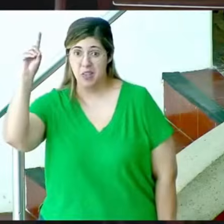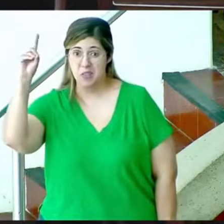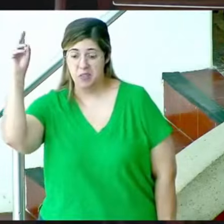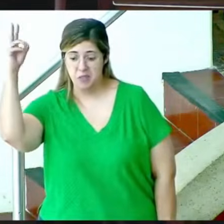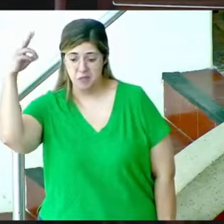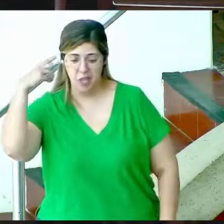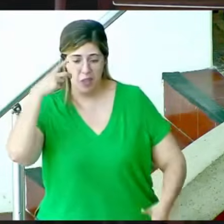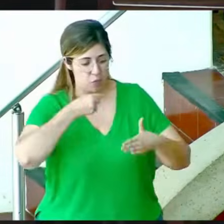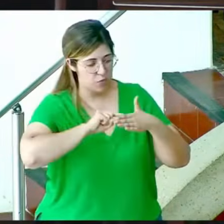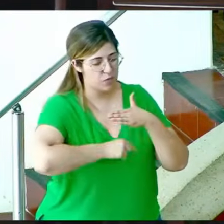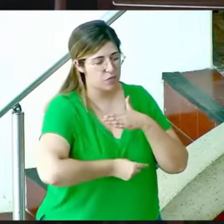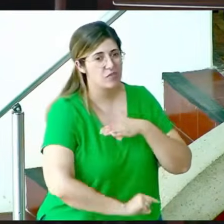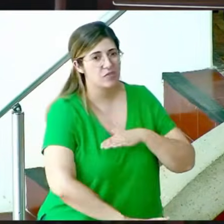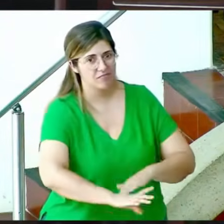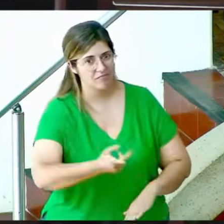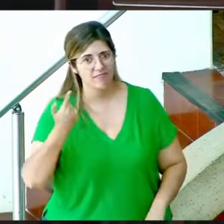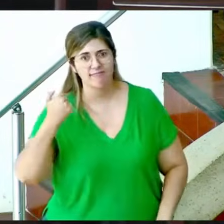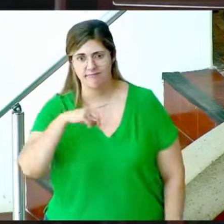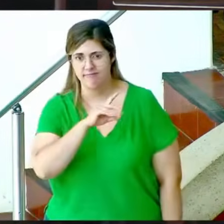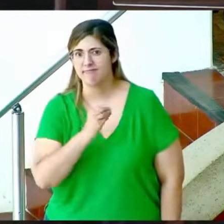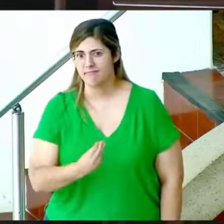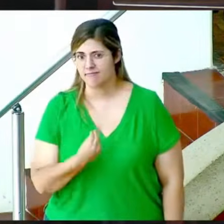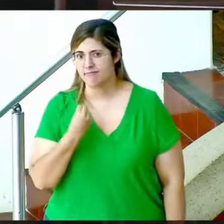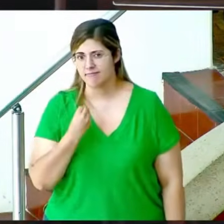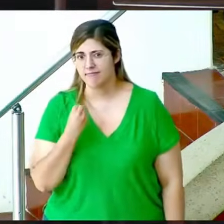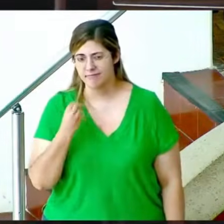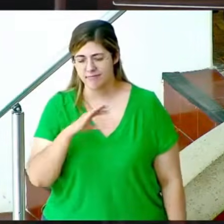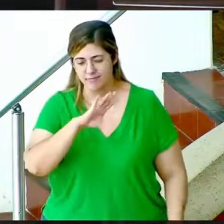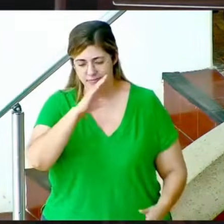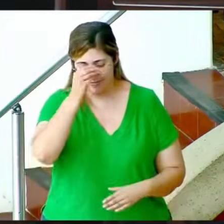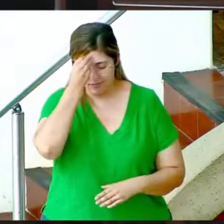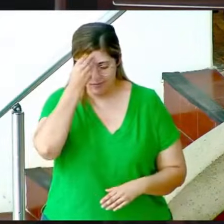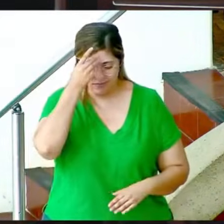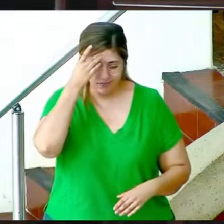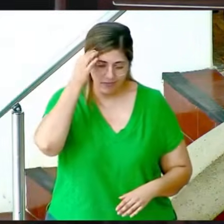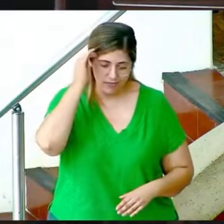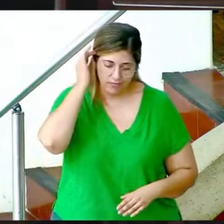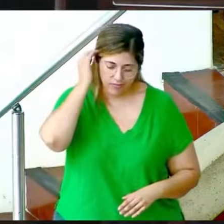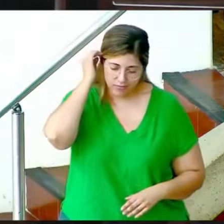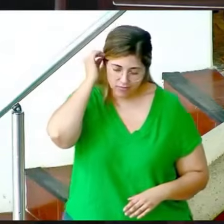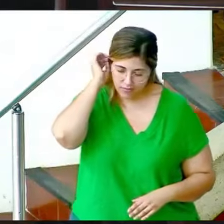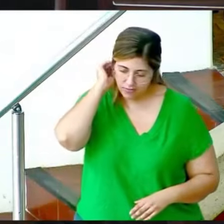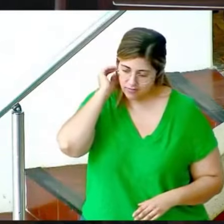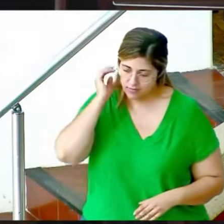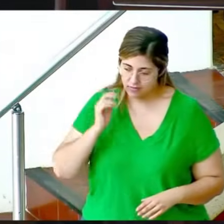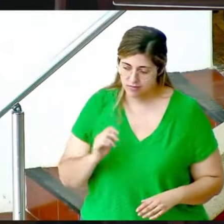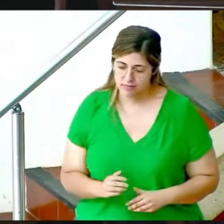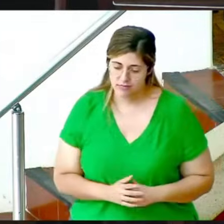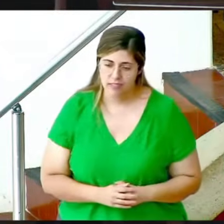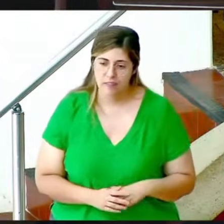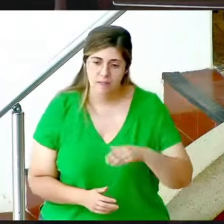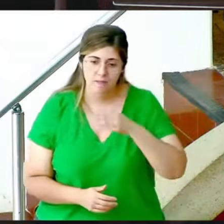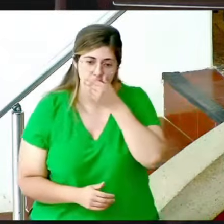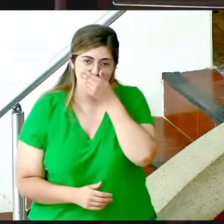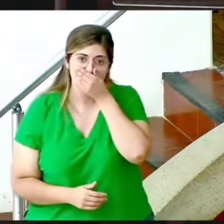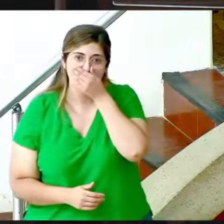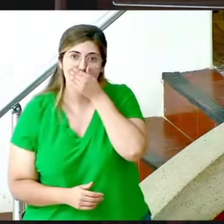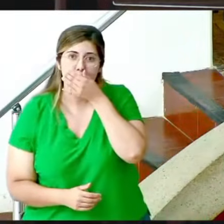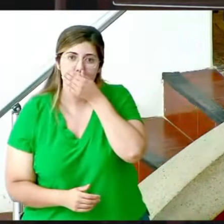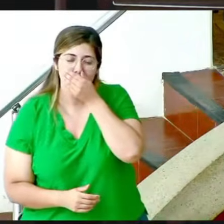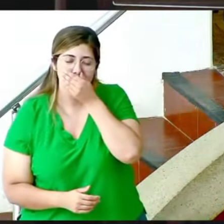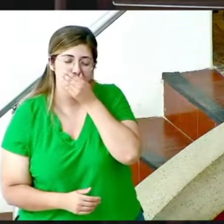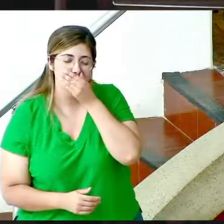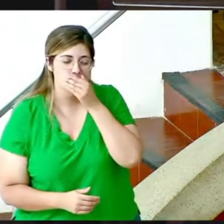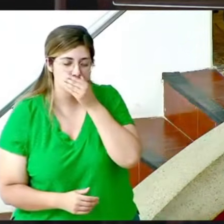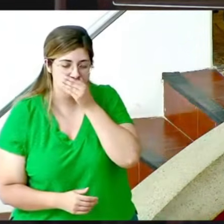E então nós temos algumas coisas aqui que são fundamentais. Porque elas têm a ver com o que nós somos. Se nós